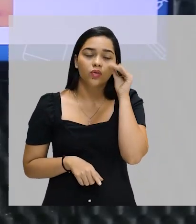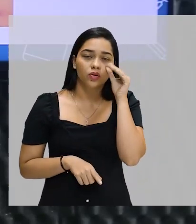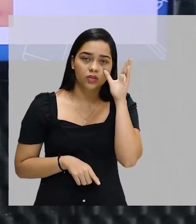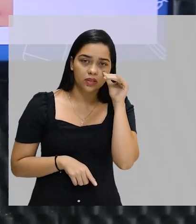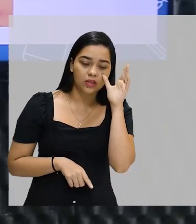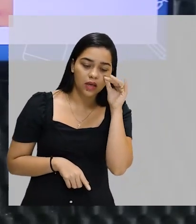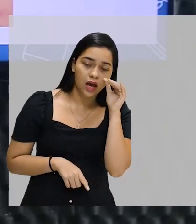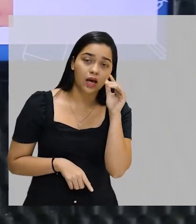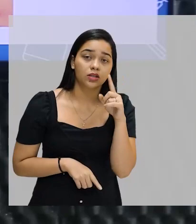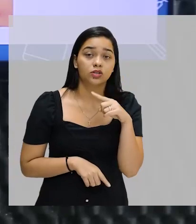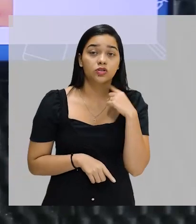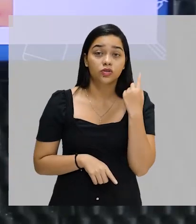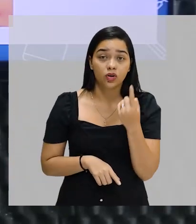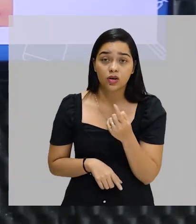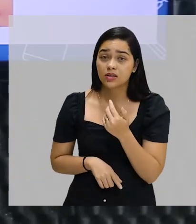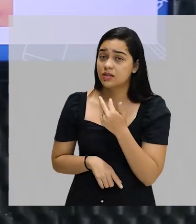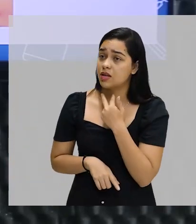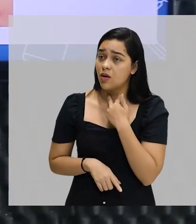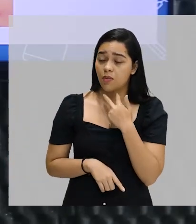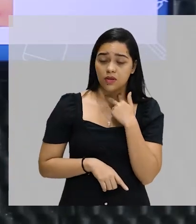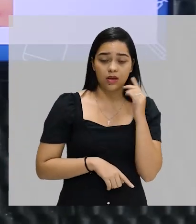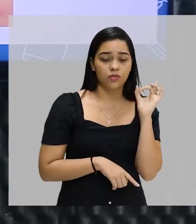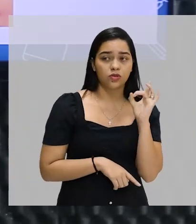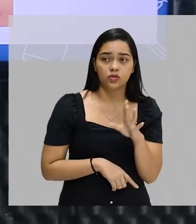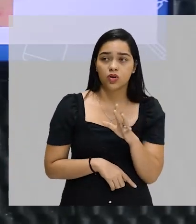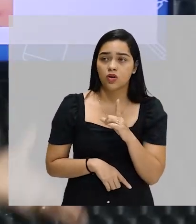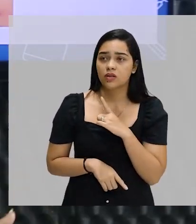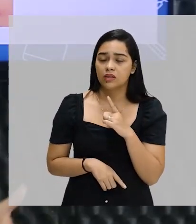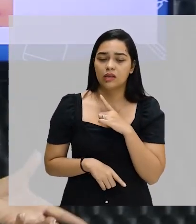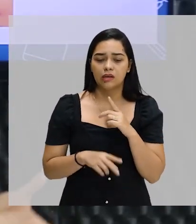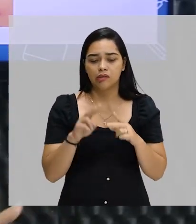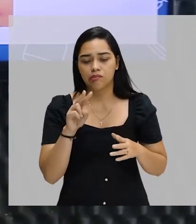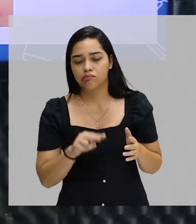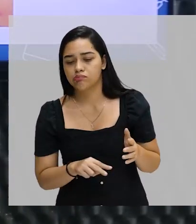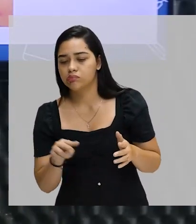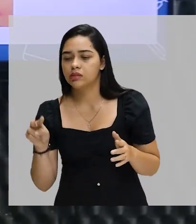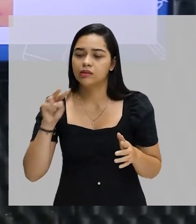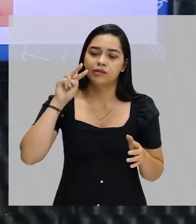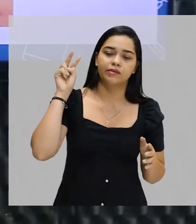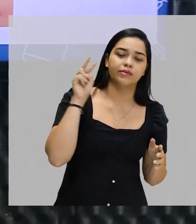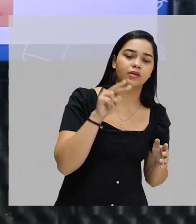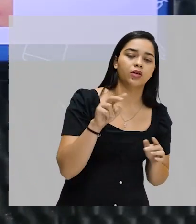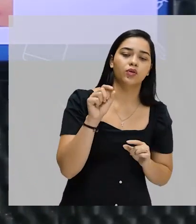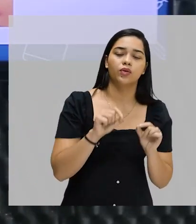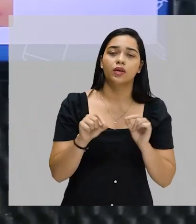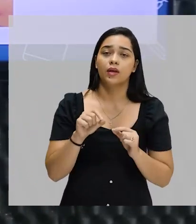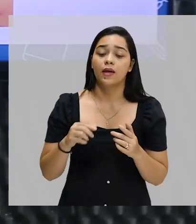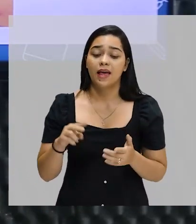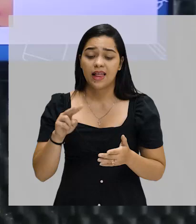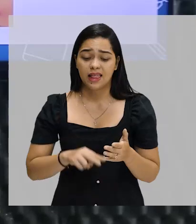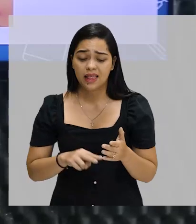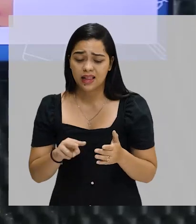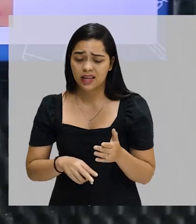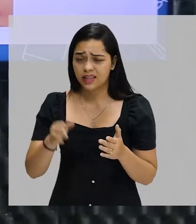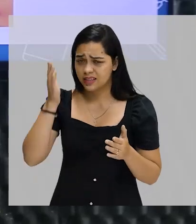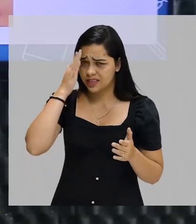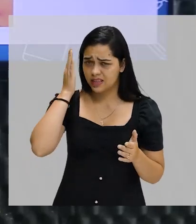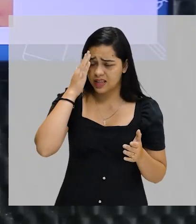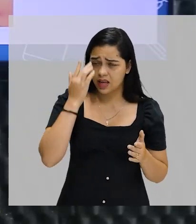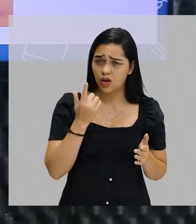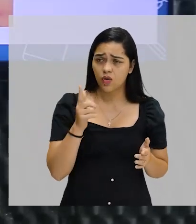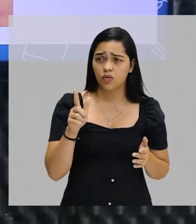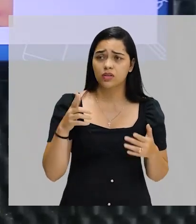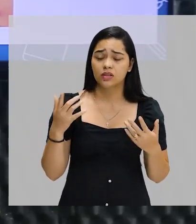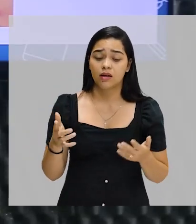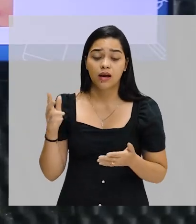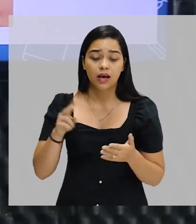curiosidade. Nós não podemos apenas sair decodificando. Decodificar é uma coisa, ler e entender é outra.